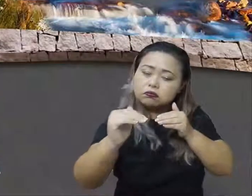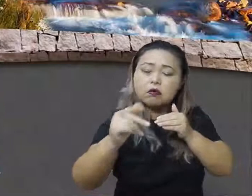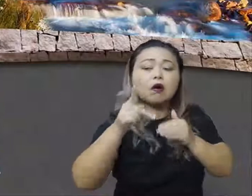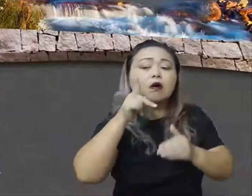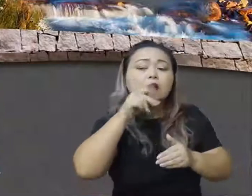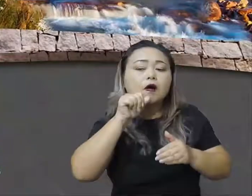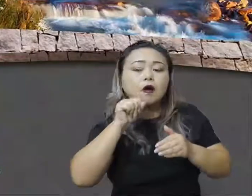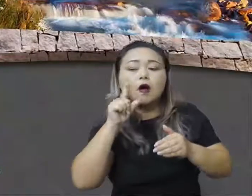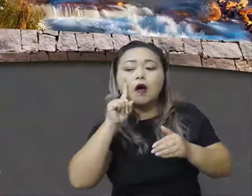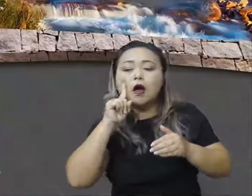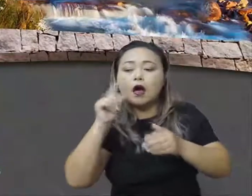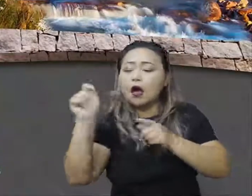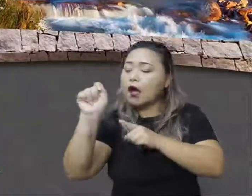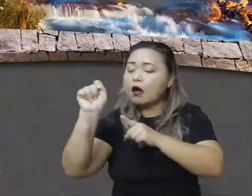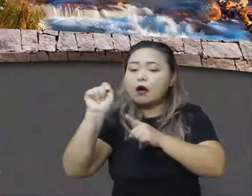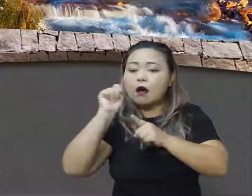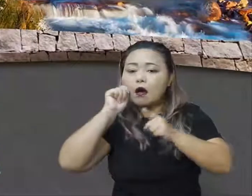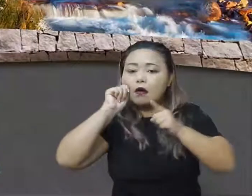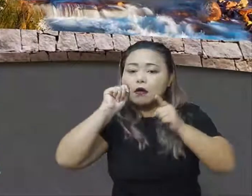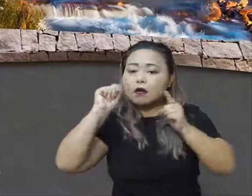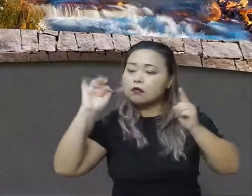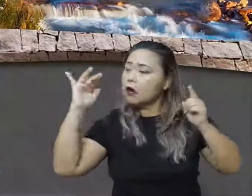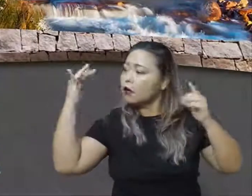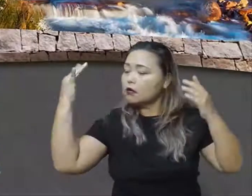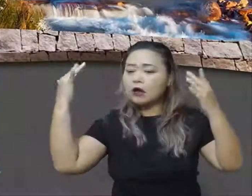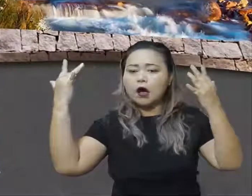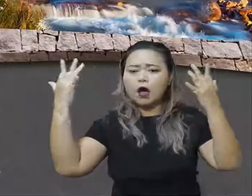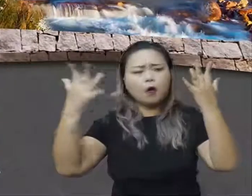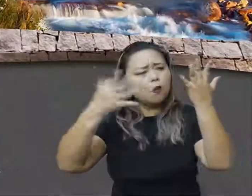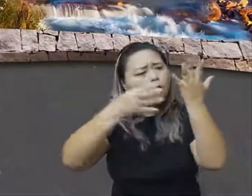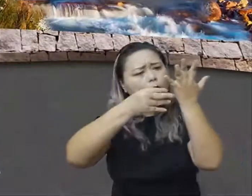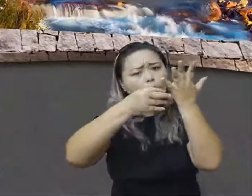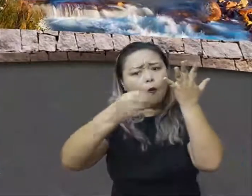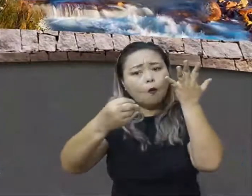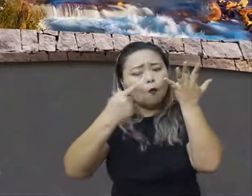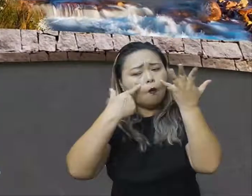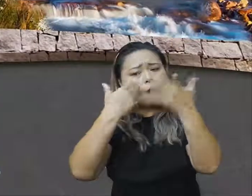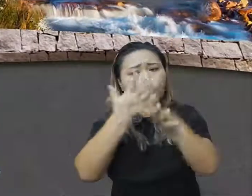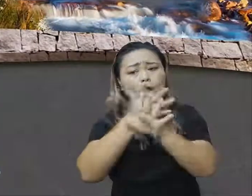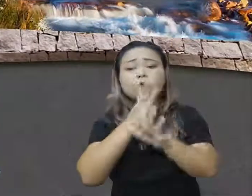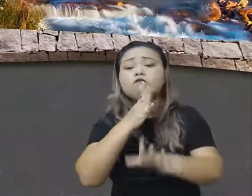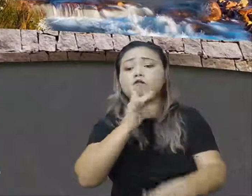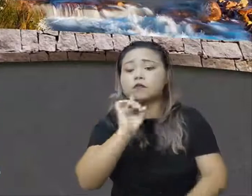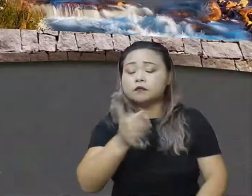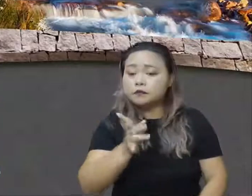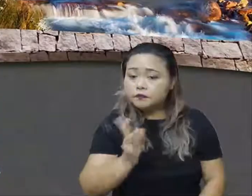Velho, Ariquemes, você vê lá as árvores tudo peladas. Quem sabe se vocês já não conhecem isso.